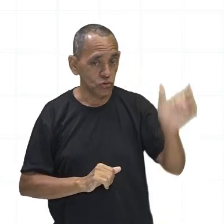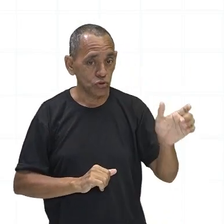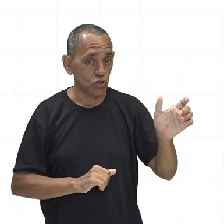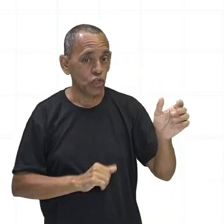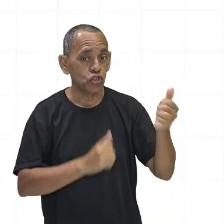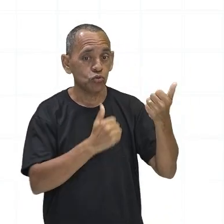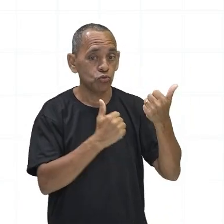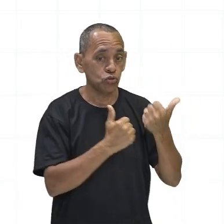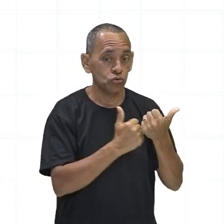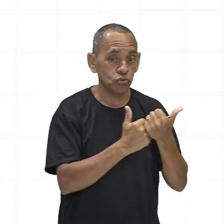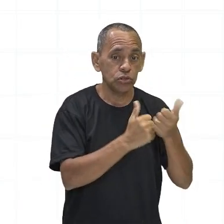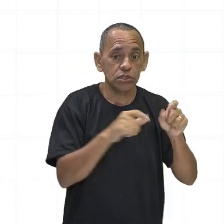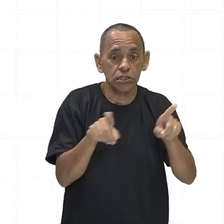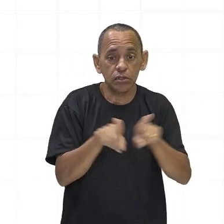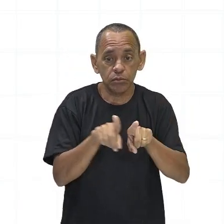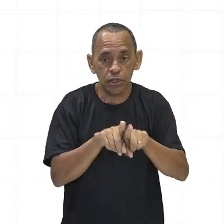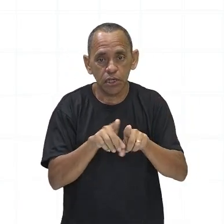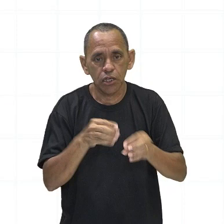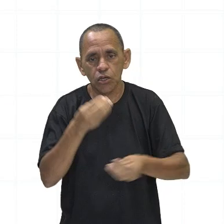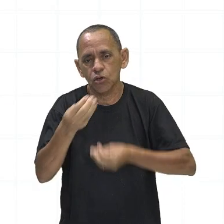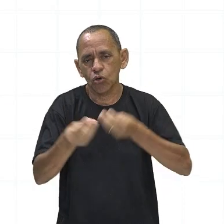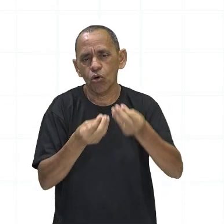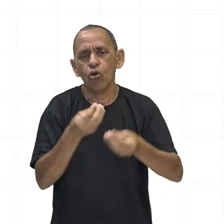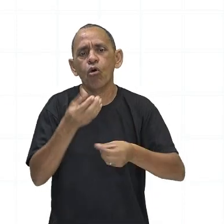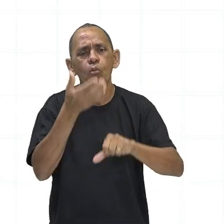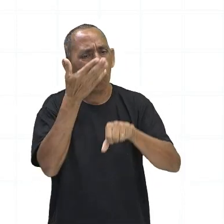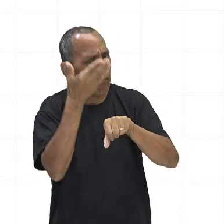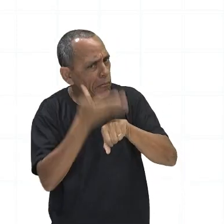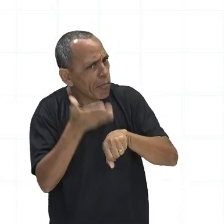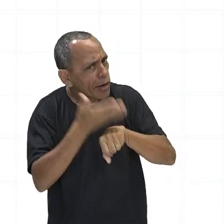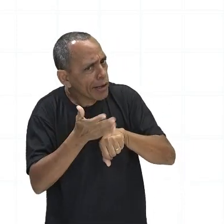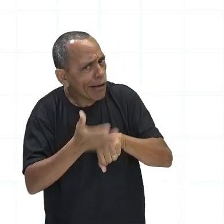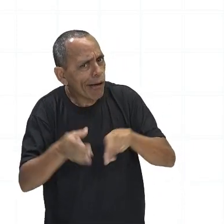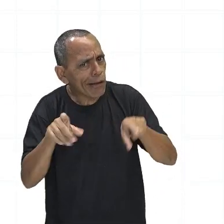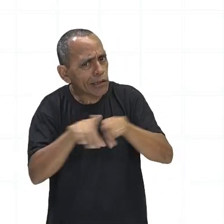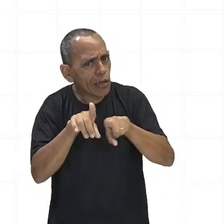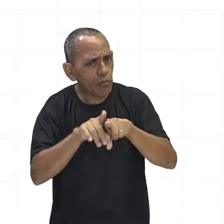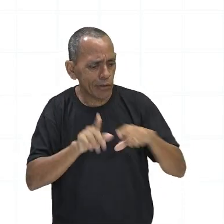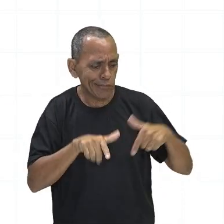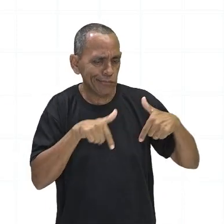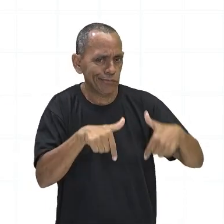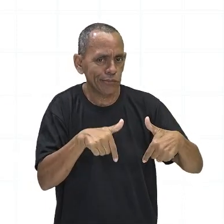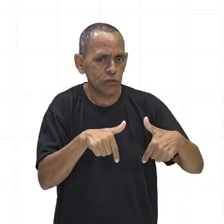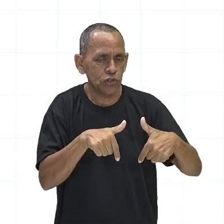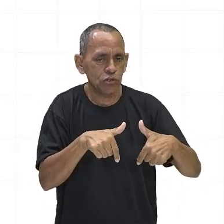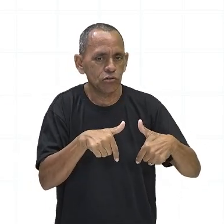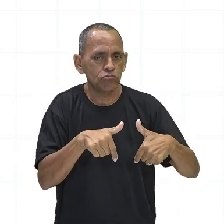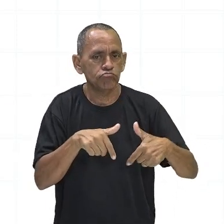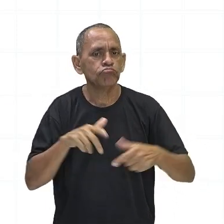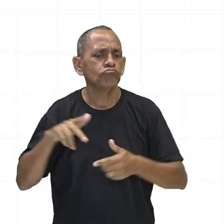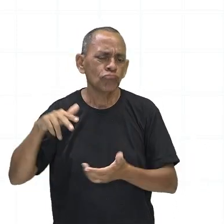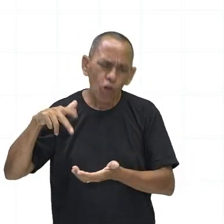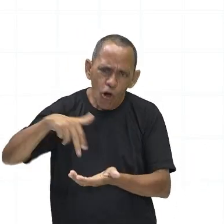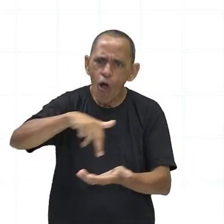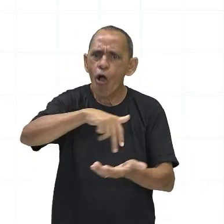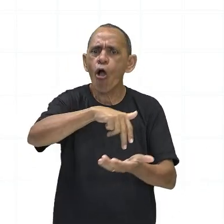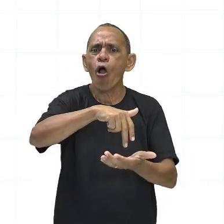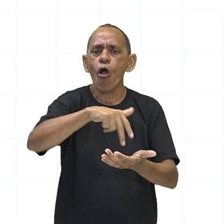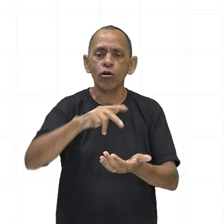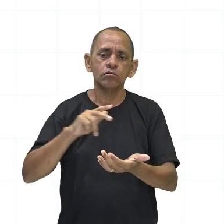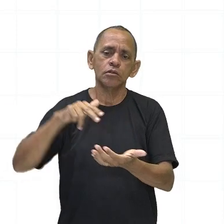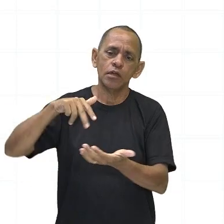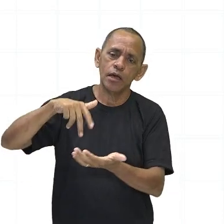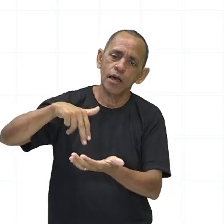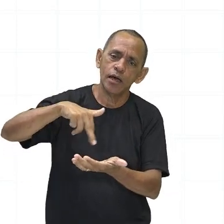da oração e vão praticar a ação também. Eu corro, tu anda, ele come. Então, notem